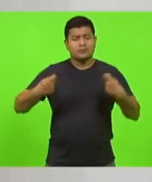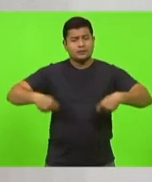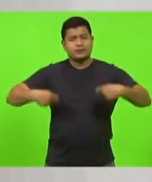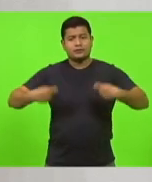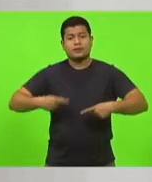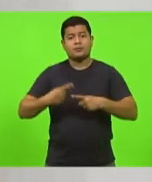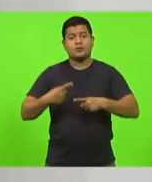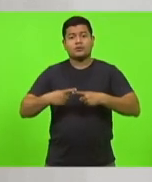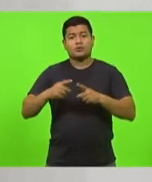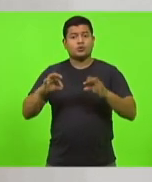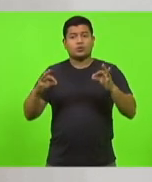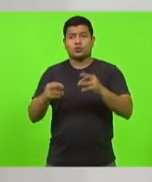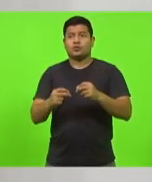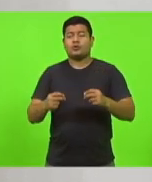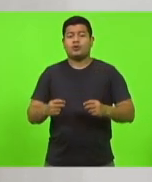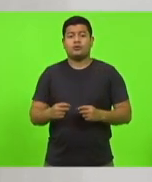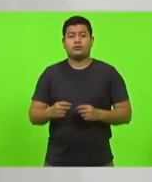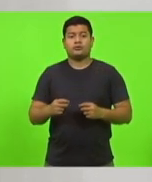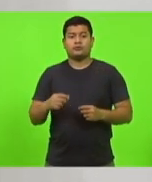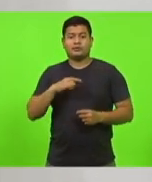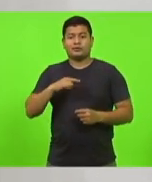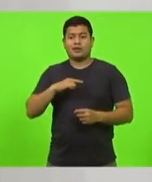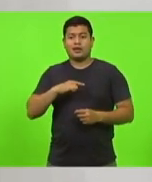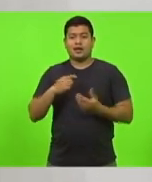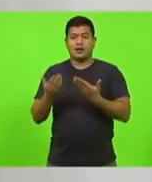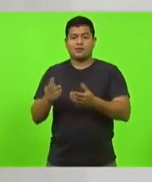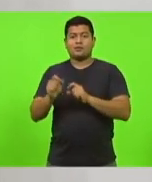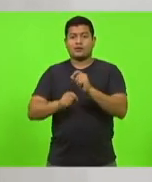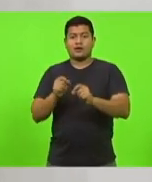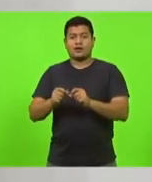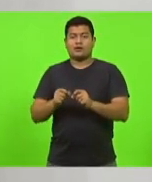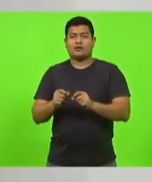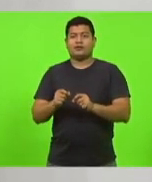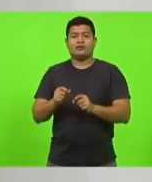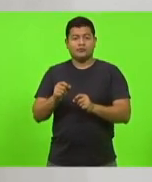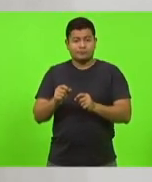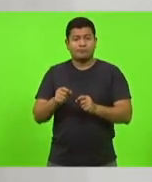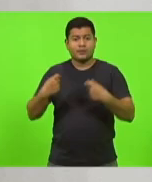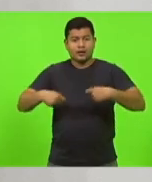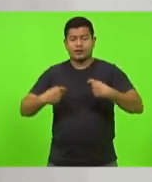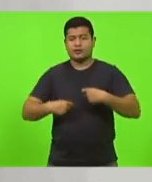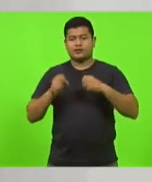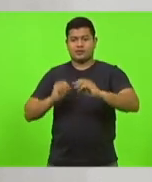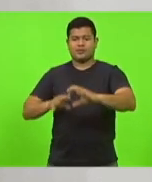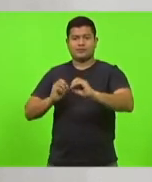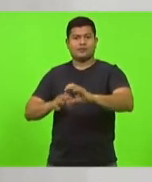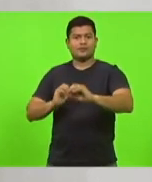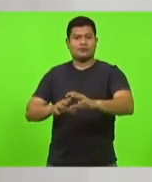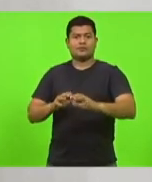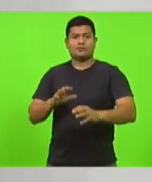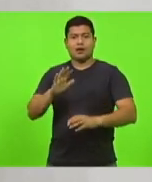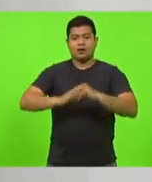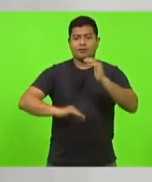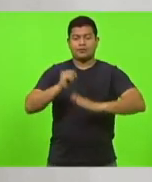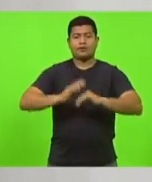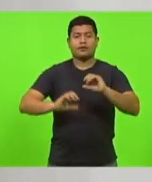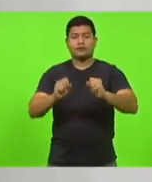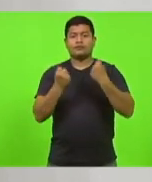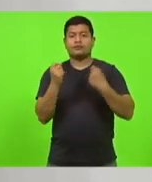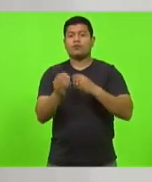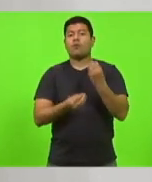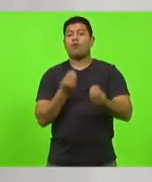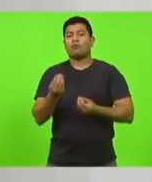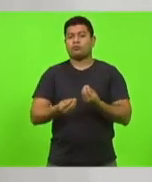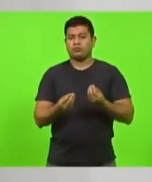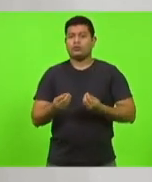mundo defende educação, mas não é no discurso, é na prática. E a prática é defender com o nosso voto favorável.